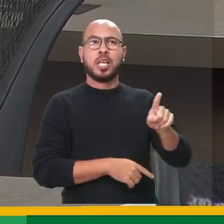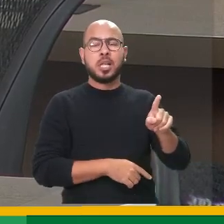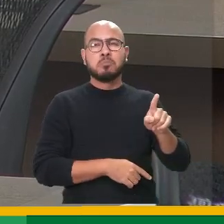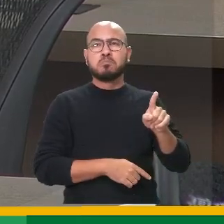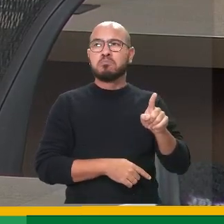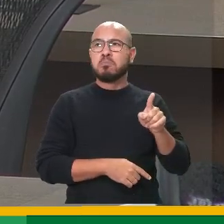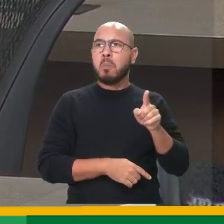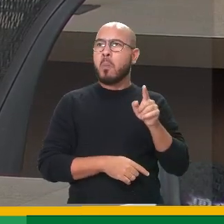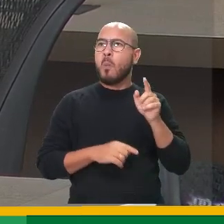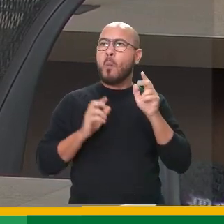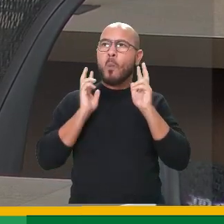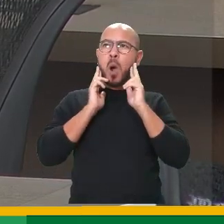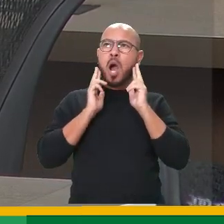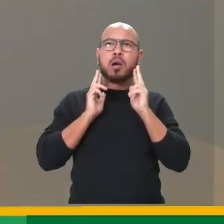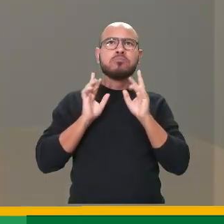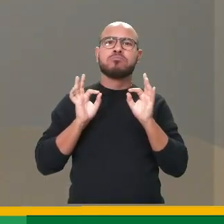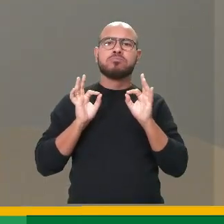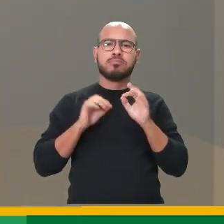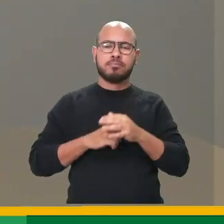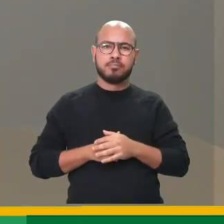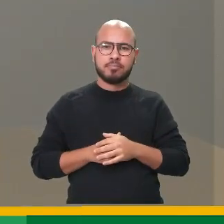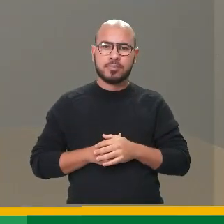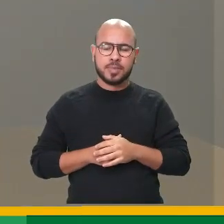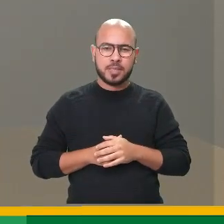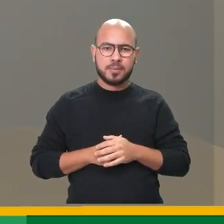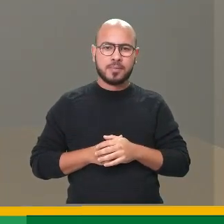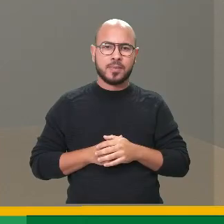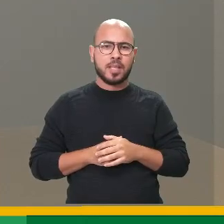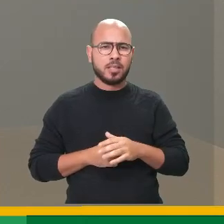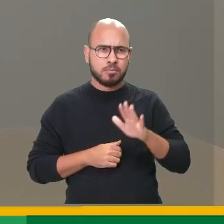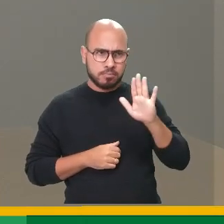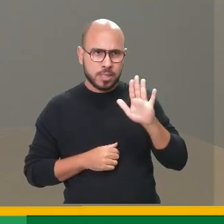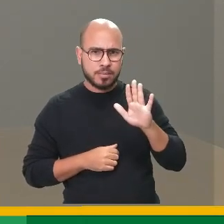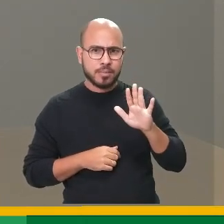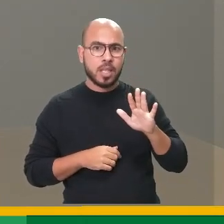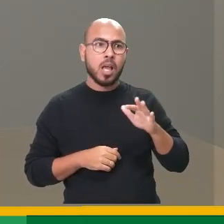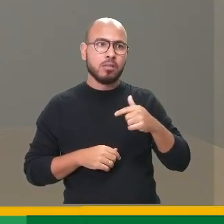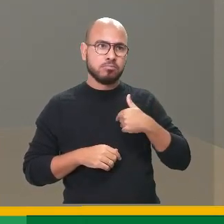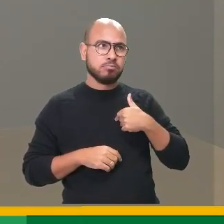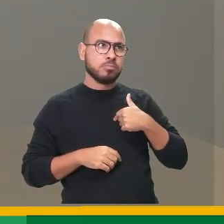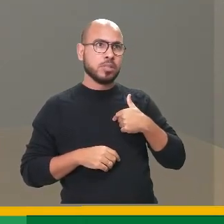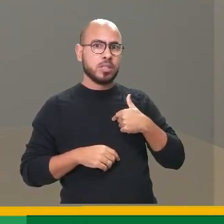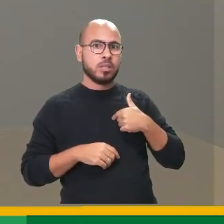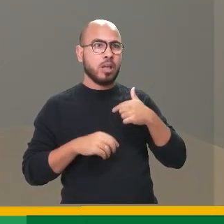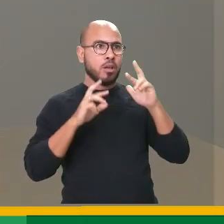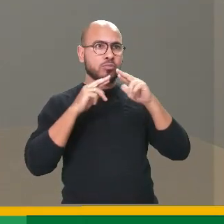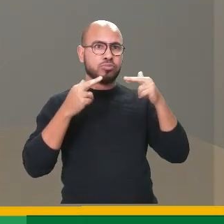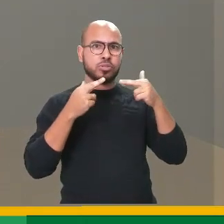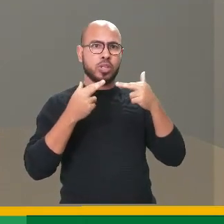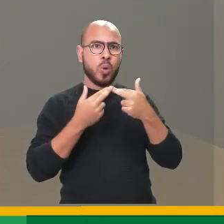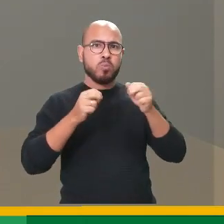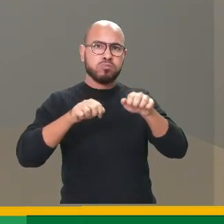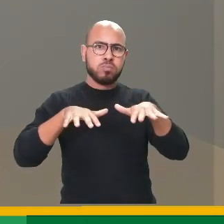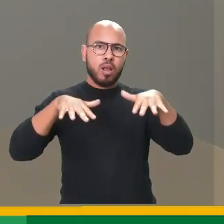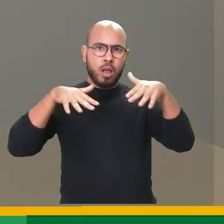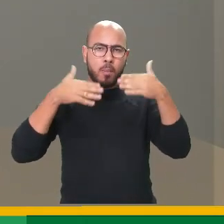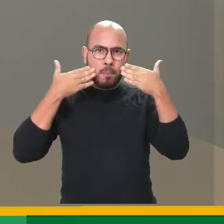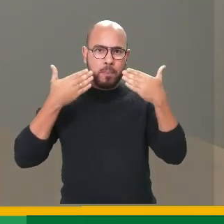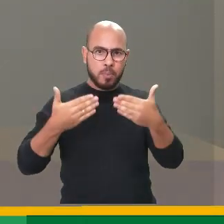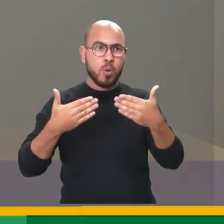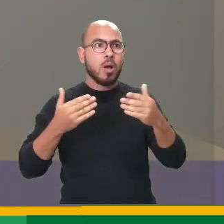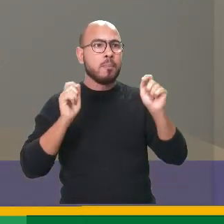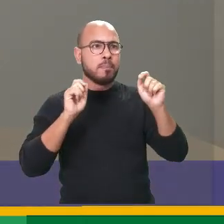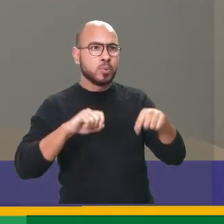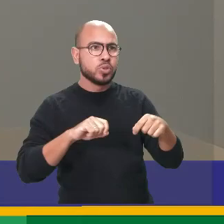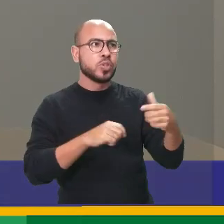parte pois não uma parte então eu me coloco aqui como uma das primeiras audiências públicas que nós podemos fazer com o governo